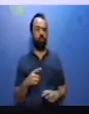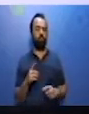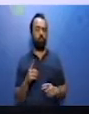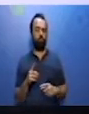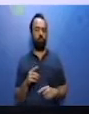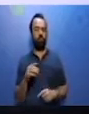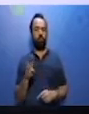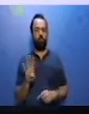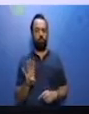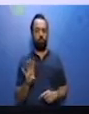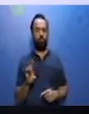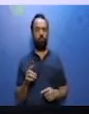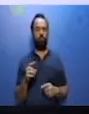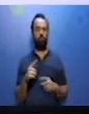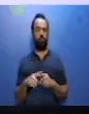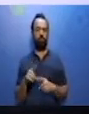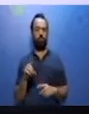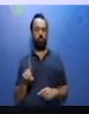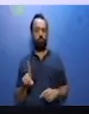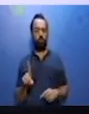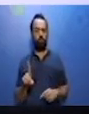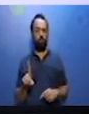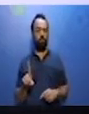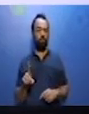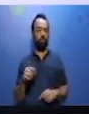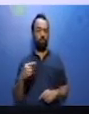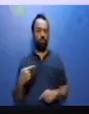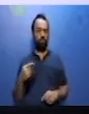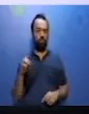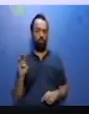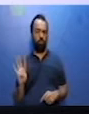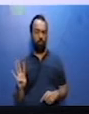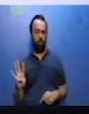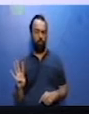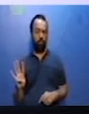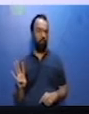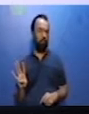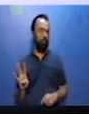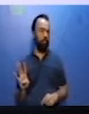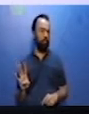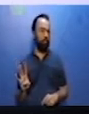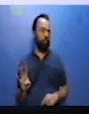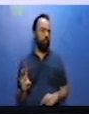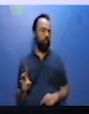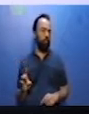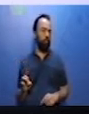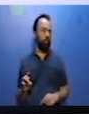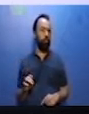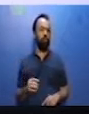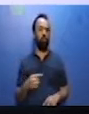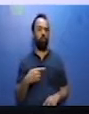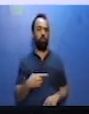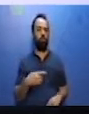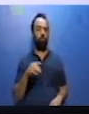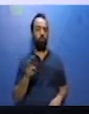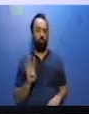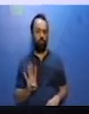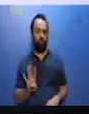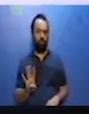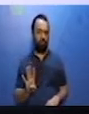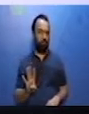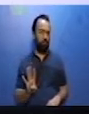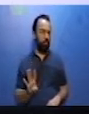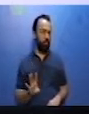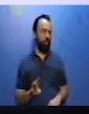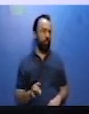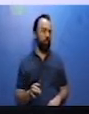4 x 1 - 4 né mas diferente da menos e esse um tem